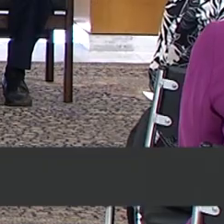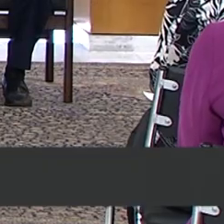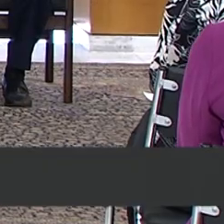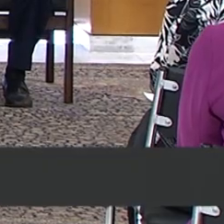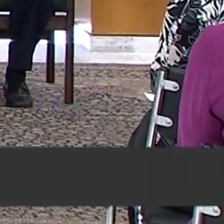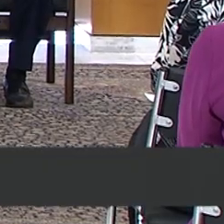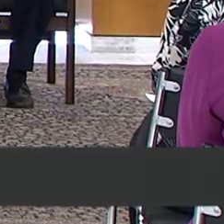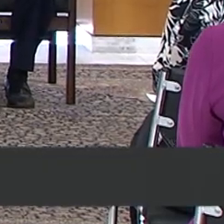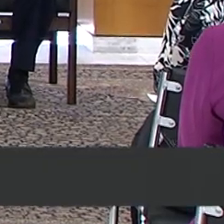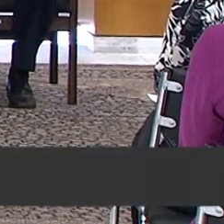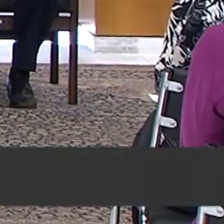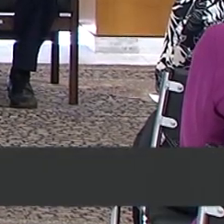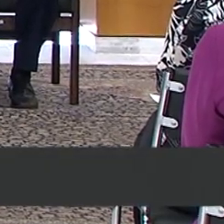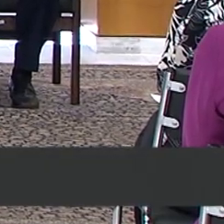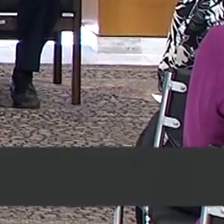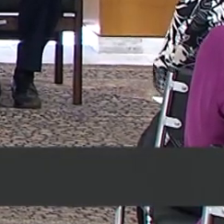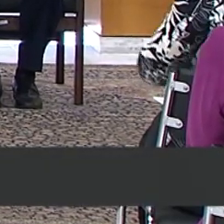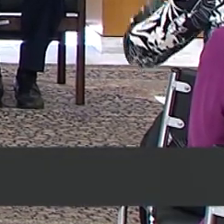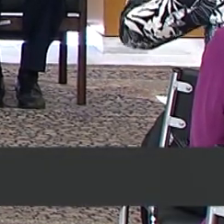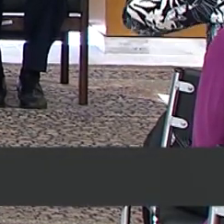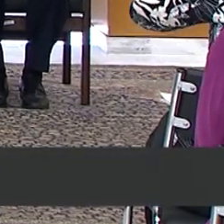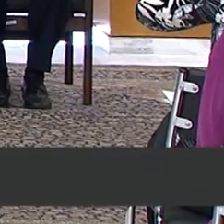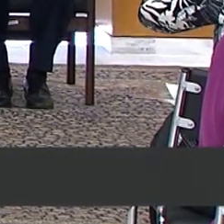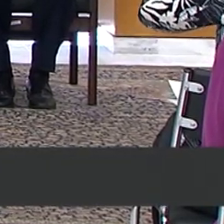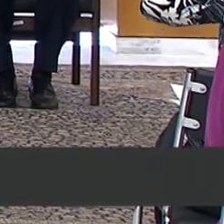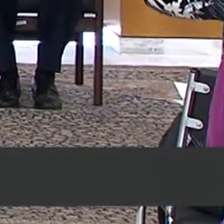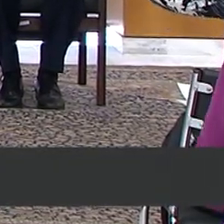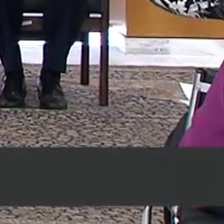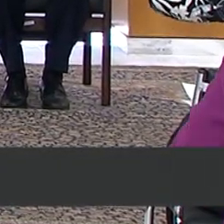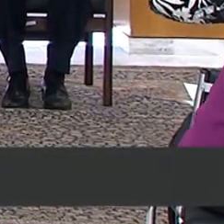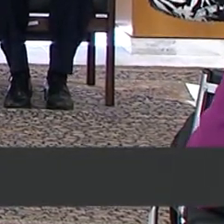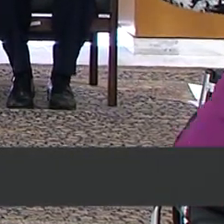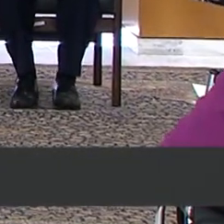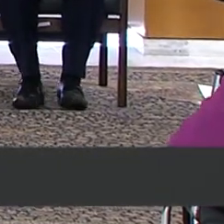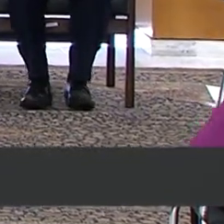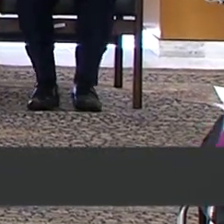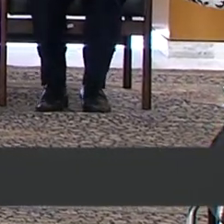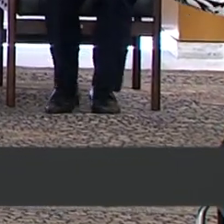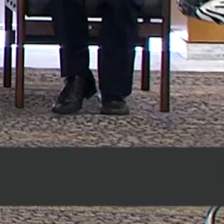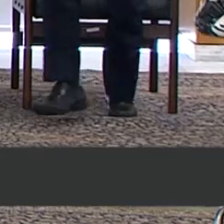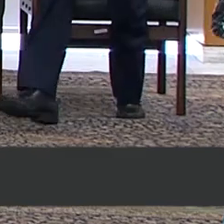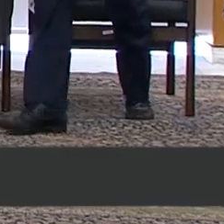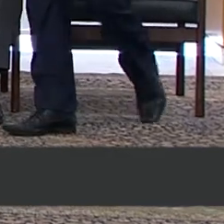fará uso da palavra o ministro de estado do meio ambiente edson duarte